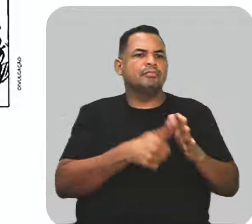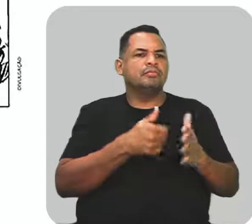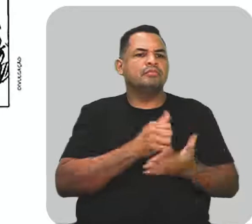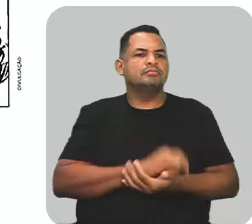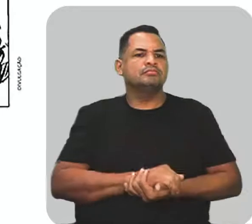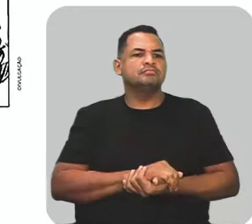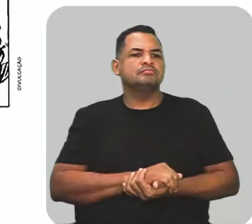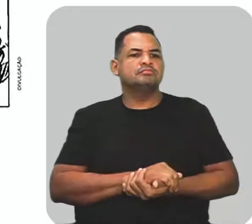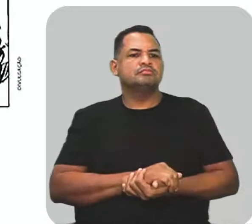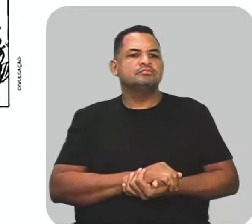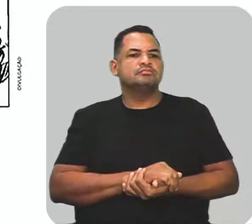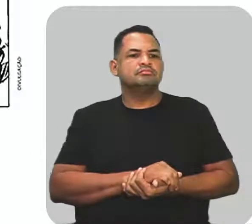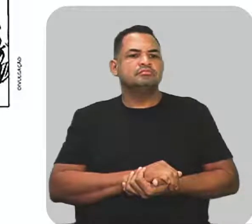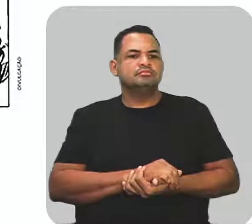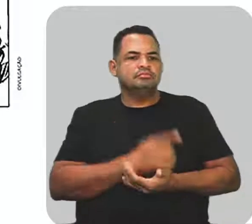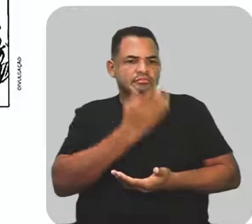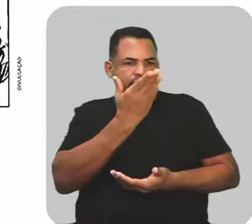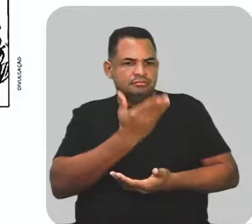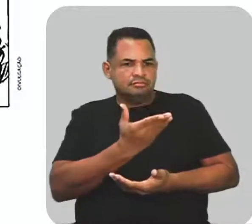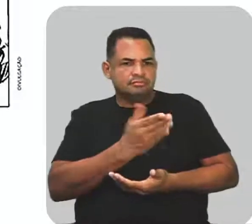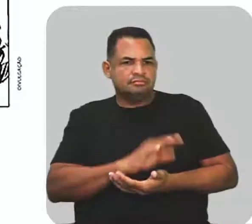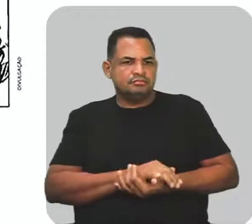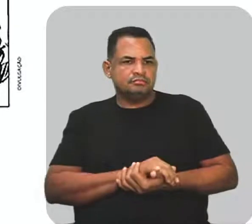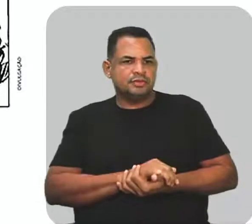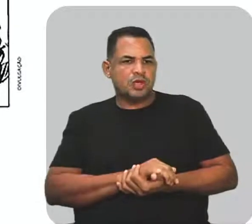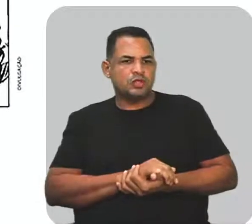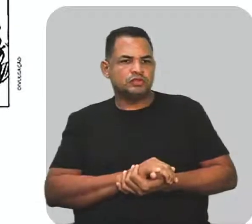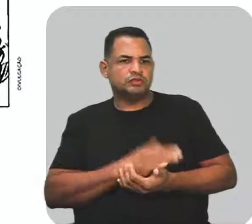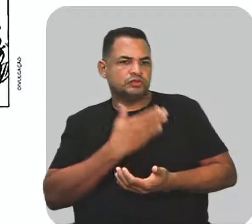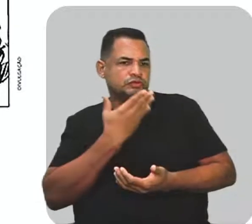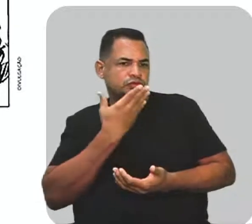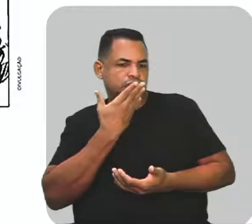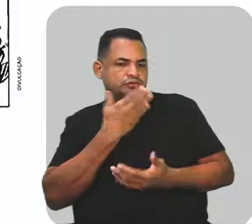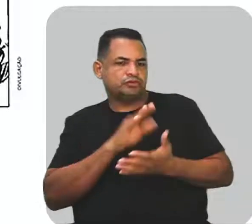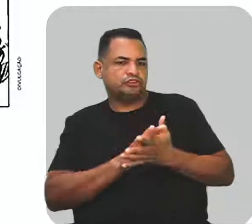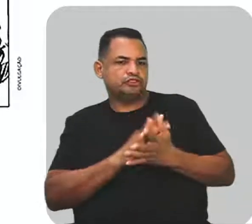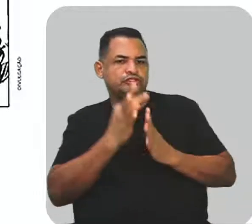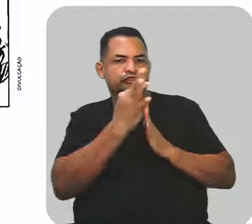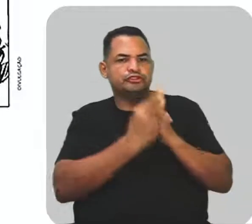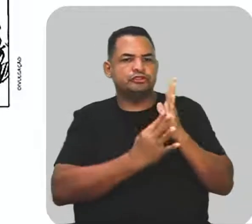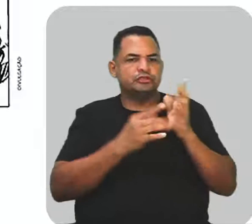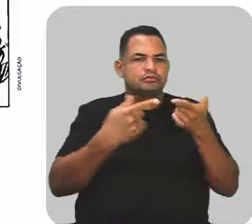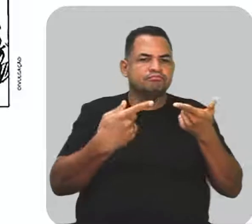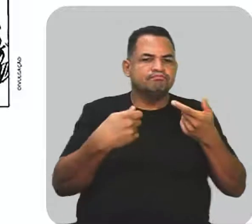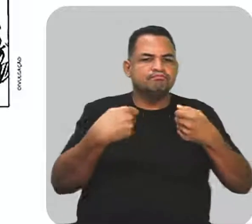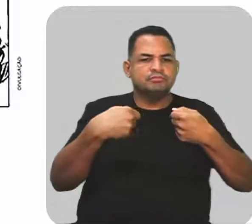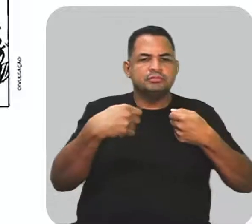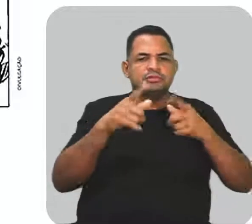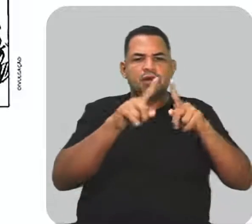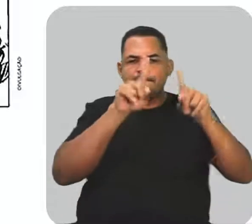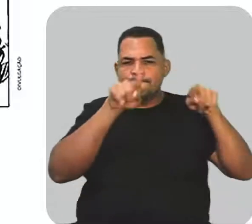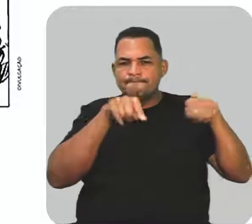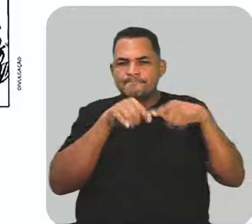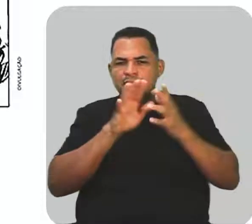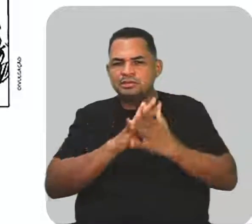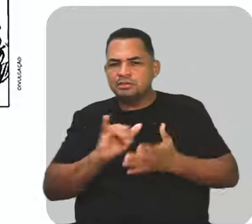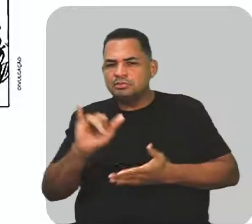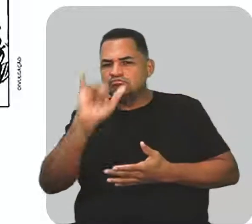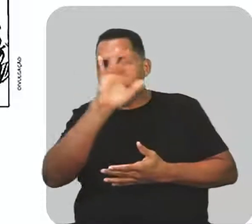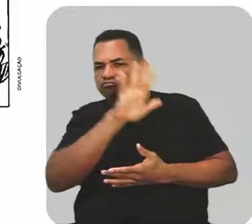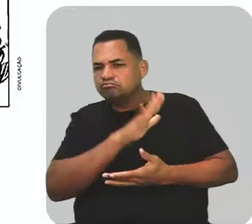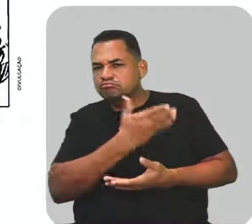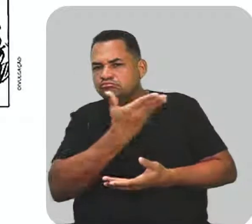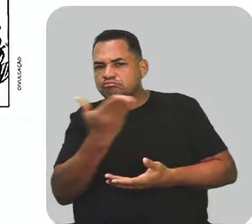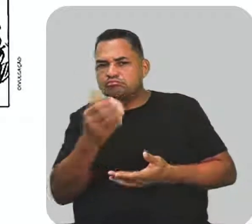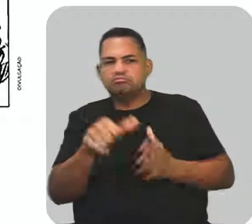vamos observar, antes desse gênero textual, lembrar que a gente precisa fazer essa leitura imagética, tá? Então, nós temos aí